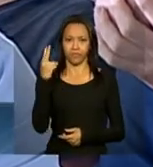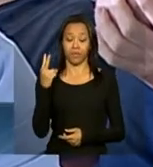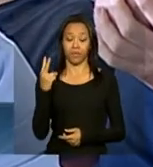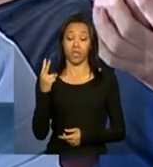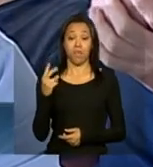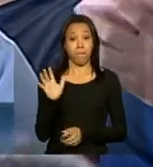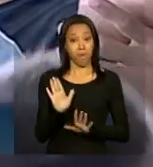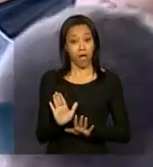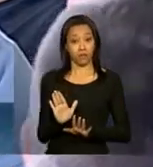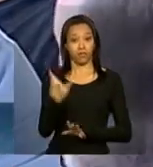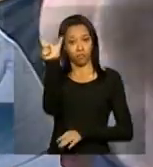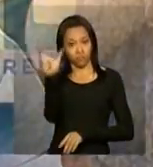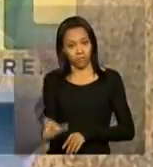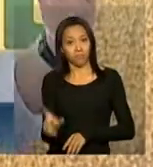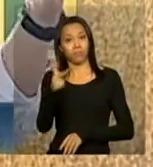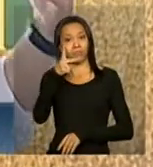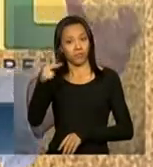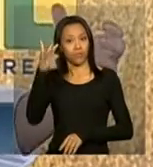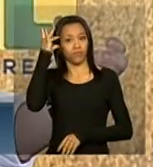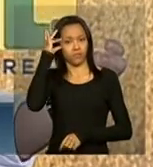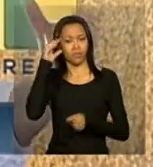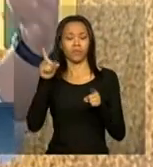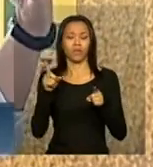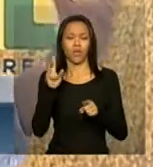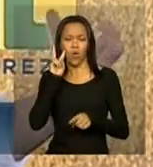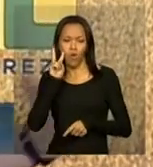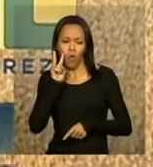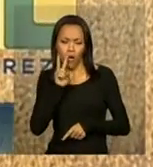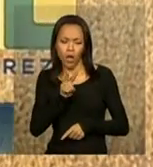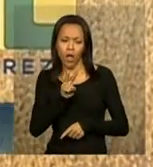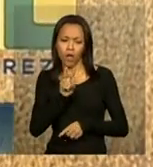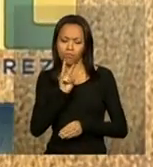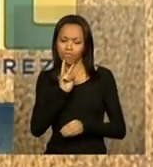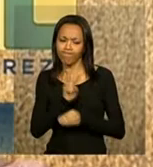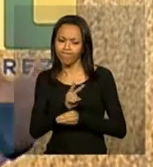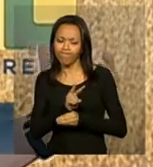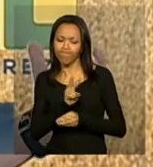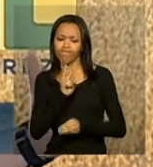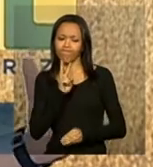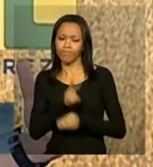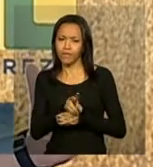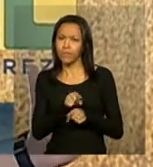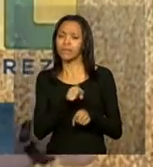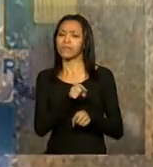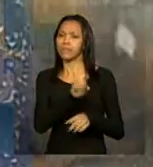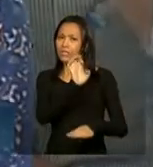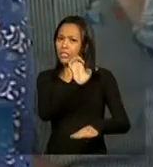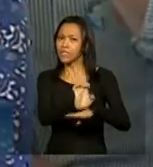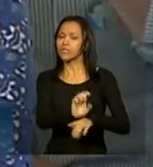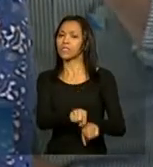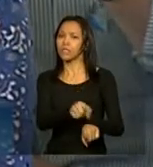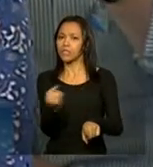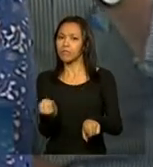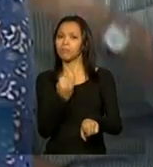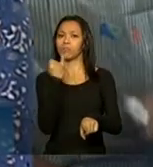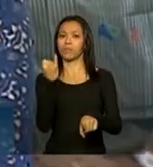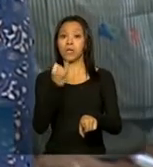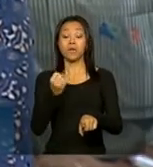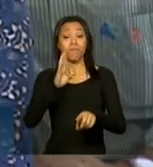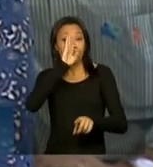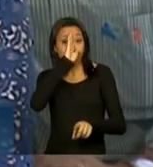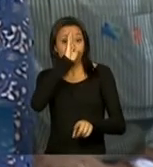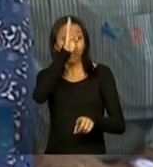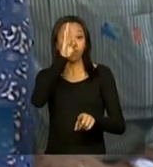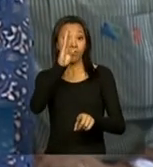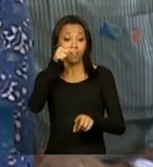especialmente a senhora, começou a olhar para Mato Grosso pela importância que Mato Grosso tem hoje e especialmente pela